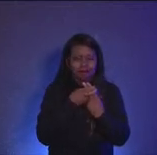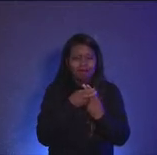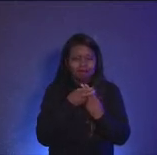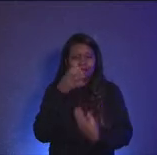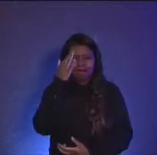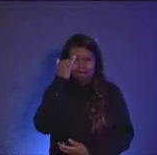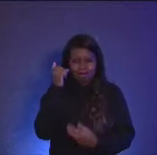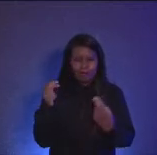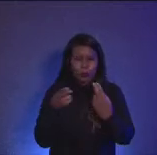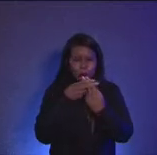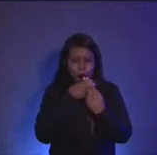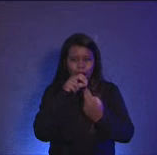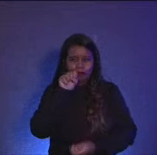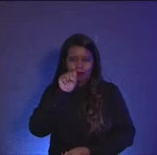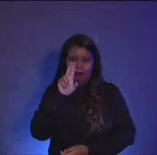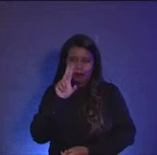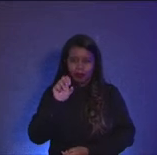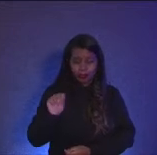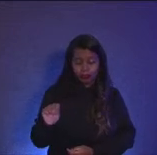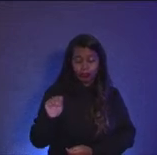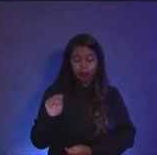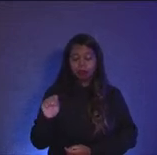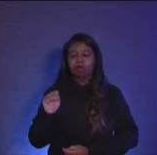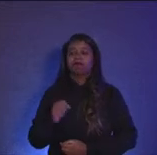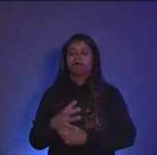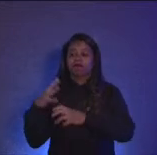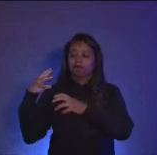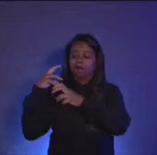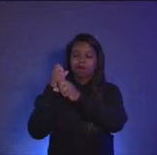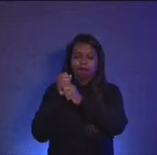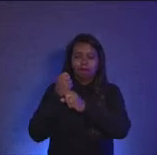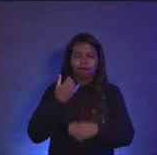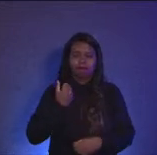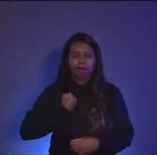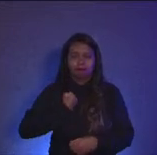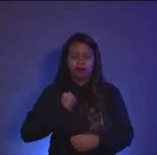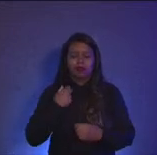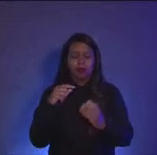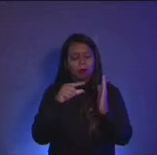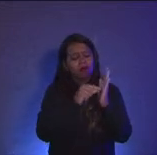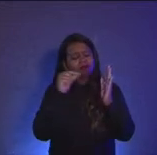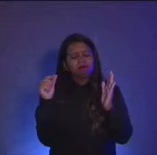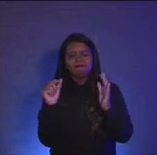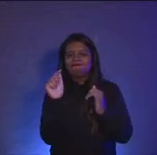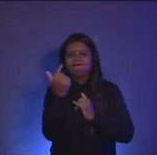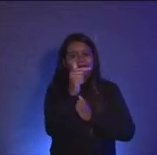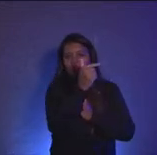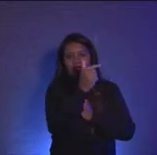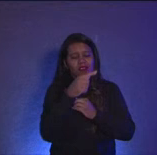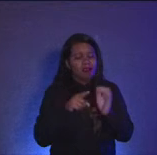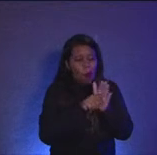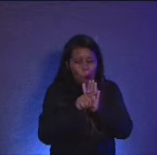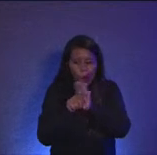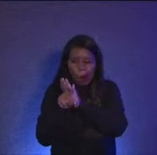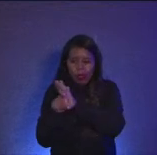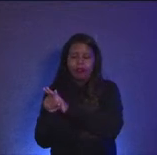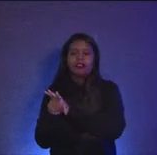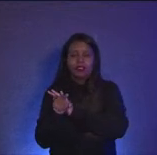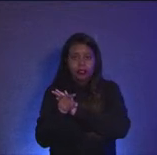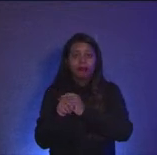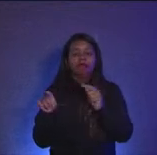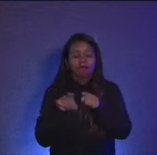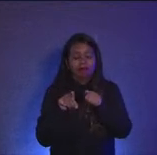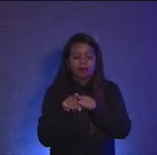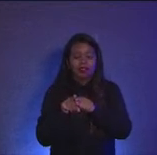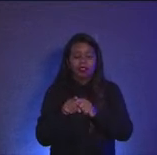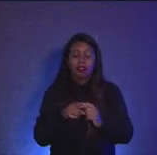Passou. A gente foi nos dados do DataSUS. O DataSUS não tinha o recorte que a gente queria, né? Então, a gente teve que pedir por lá também, porque o DataSUS